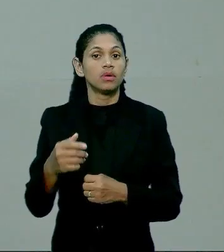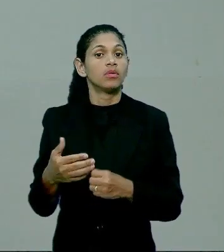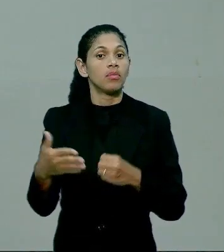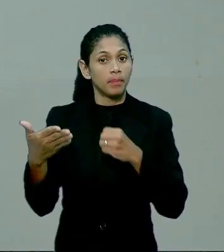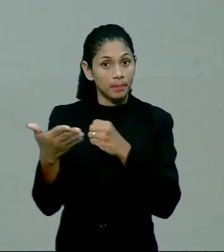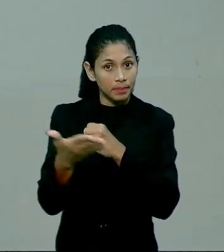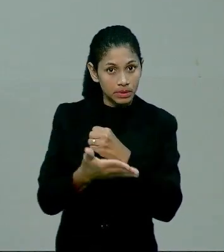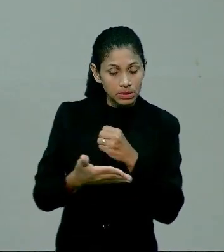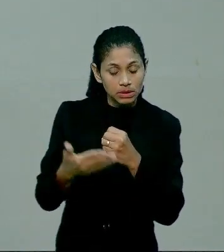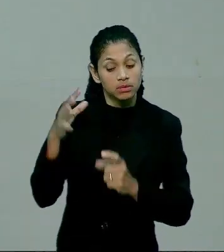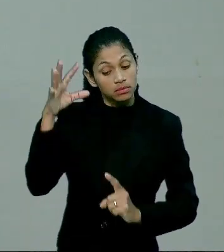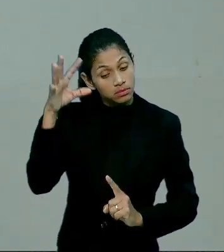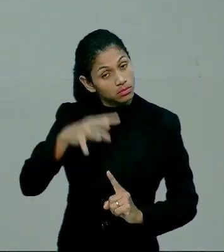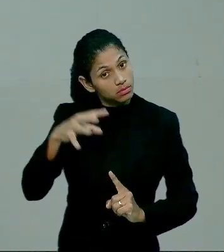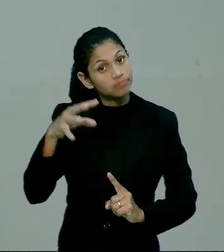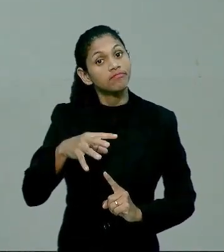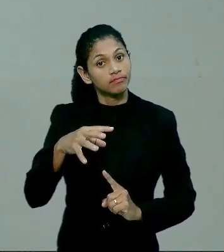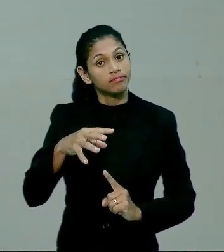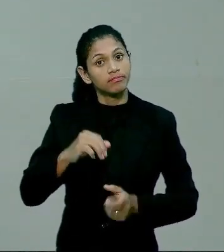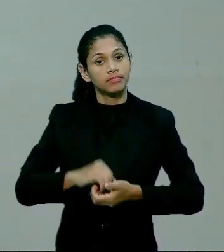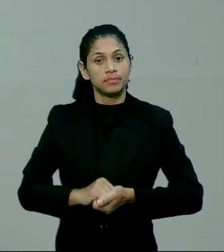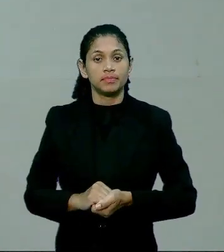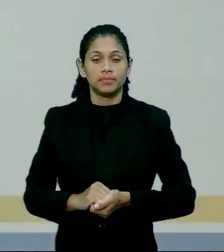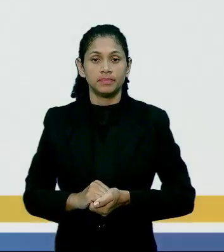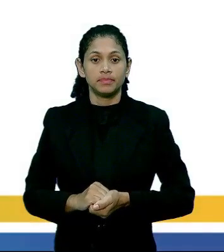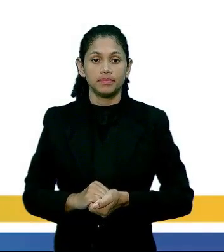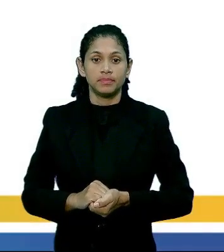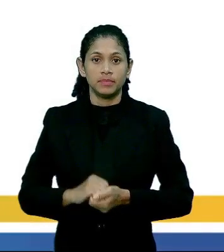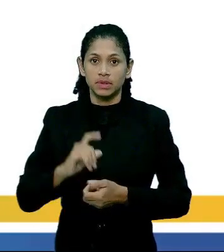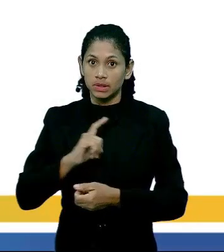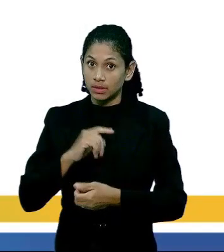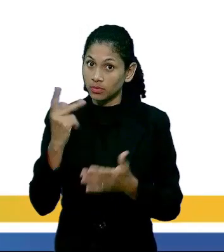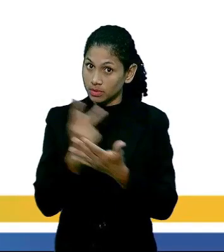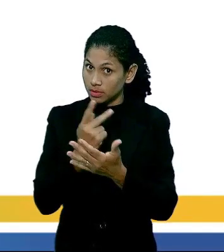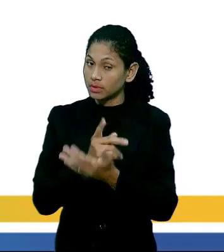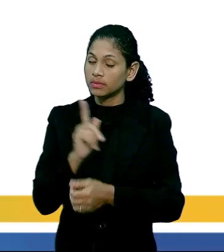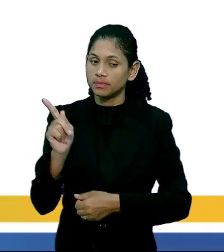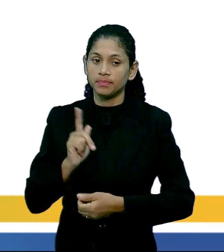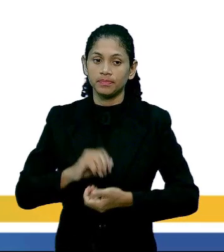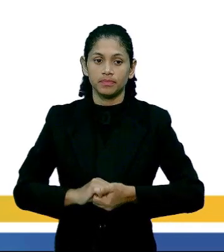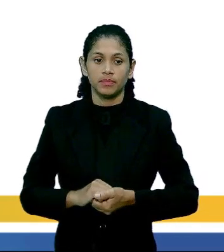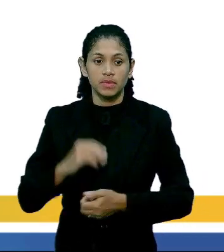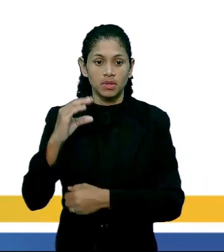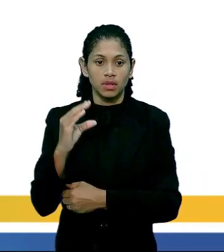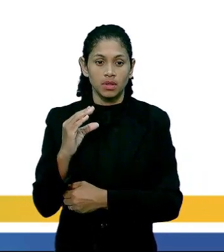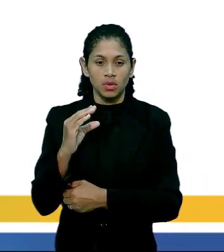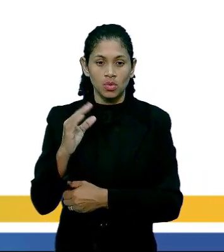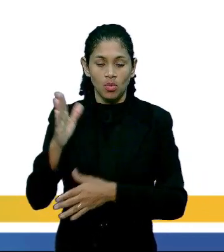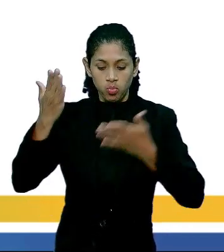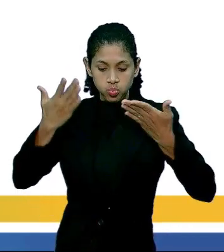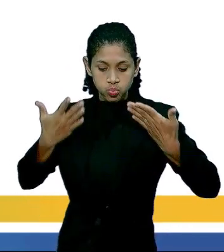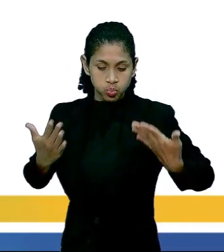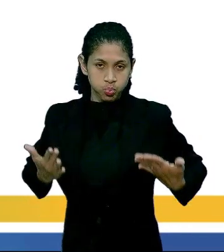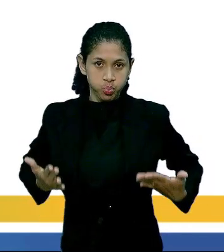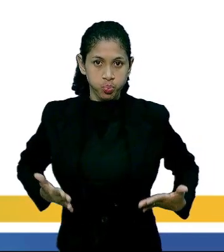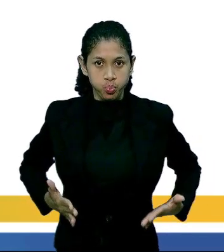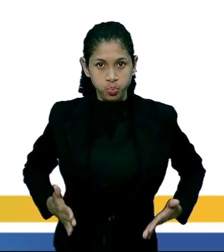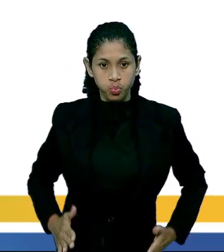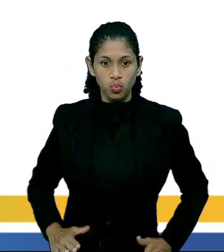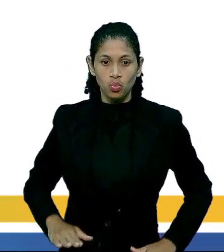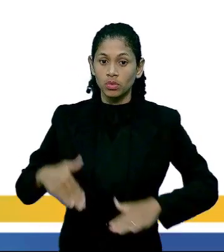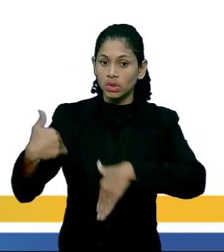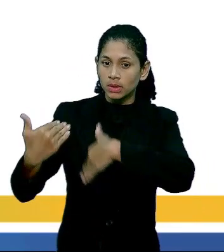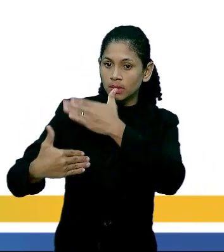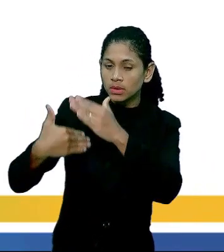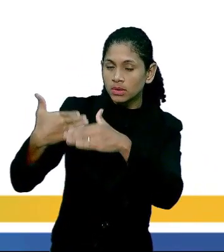influência das suas vivências e experiências. Então, temos um erro aí. Alternativa C. A modelagem corporal é um processo